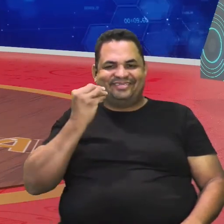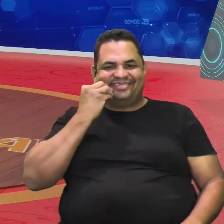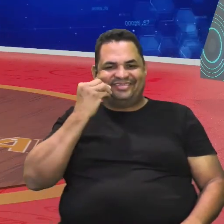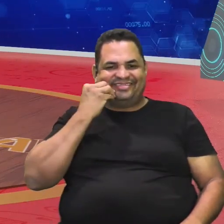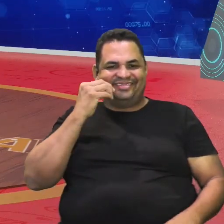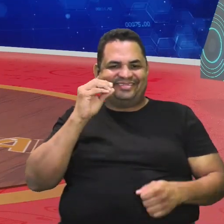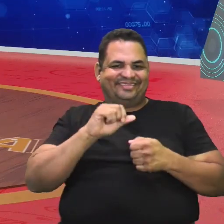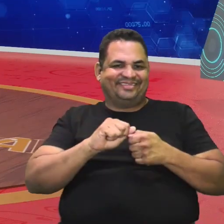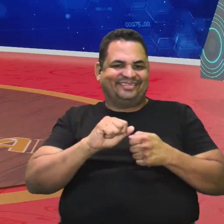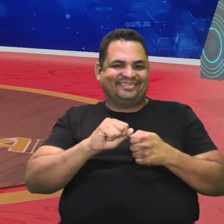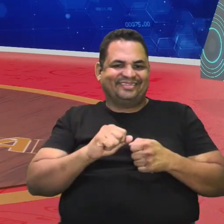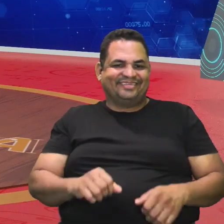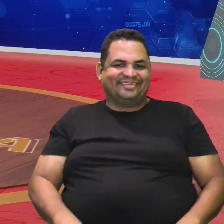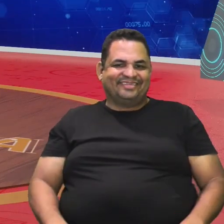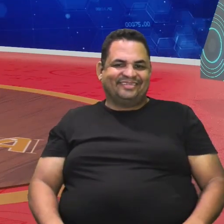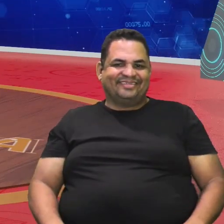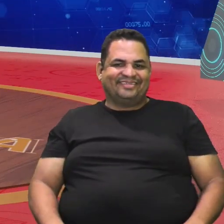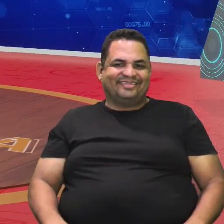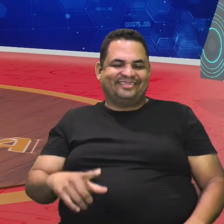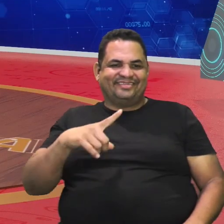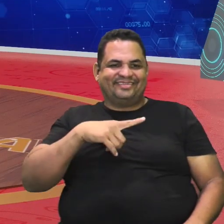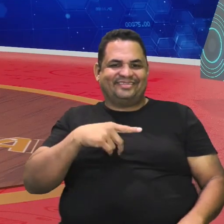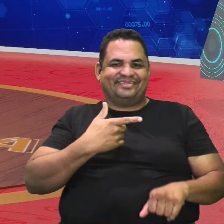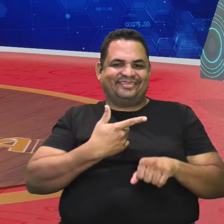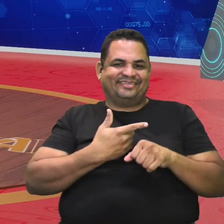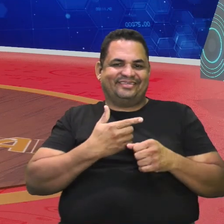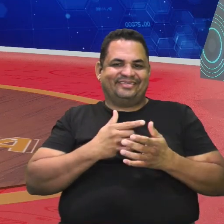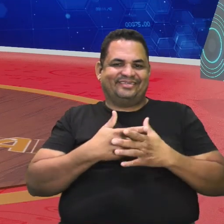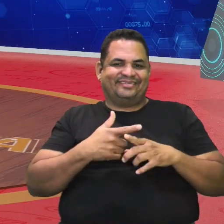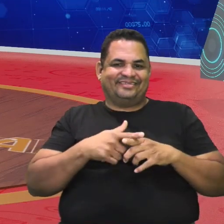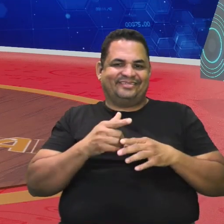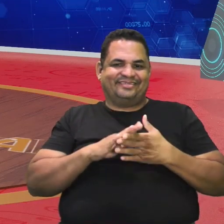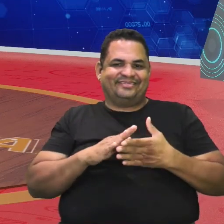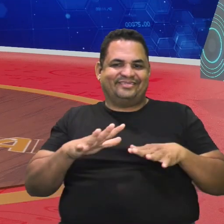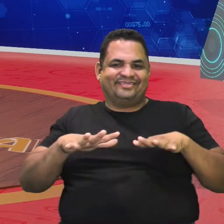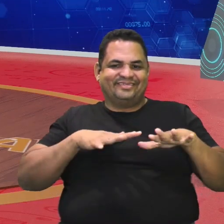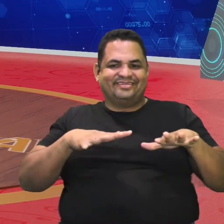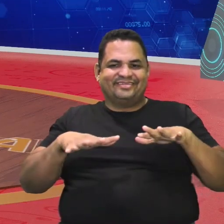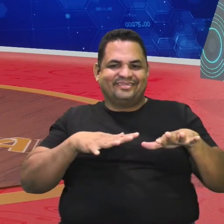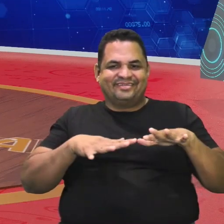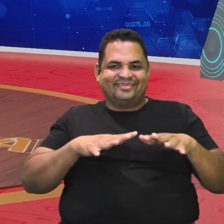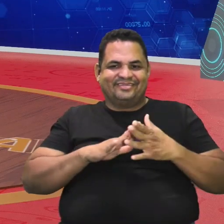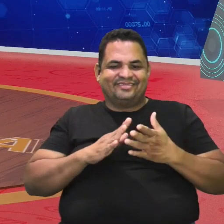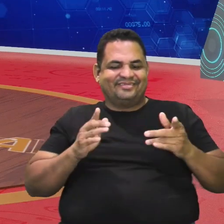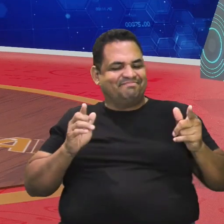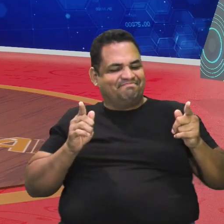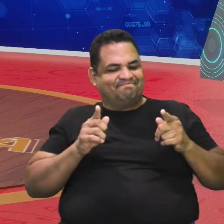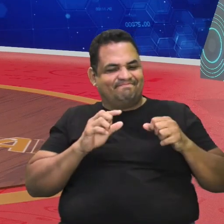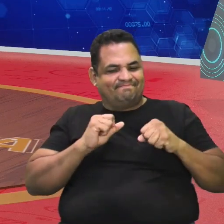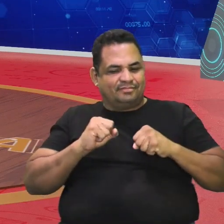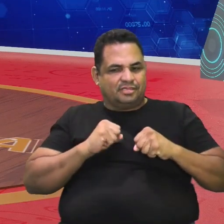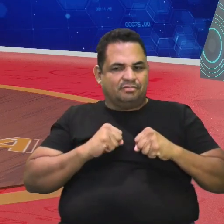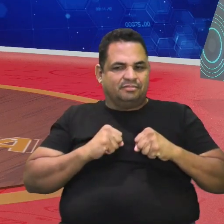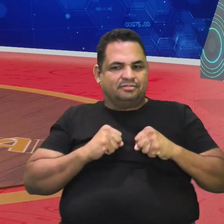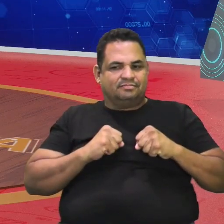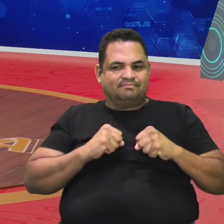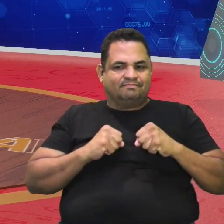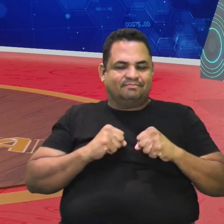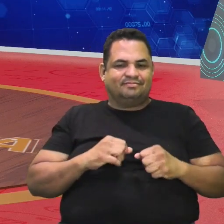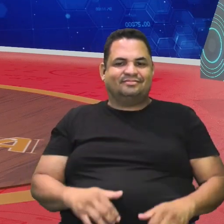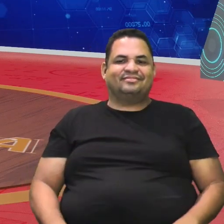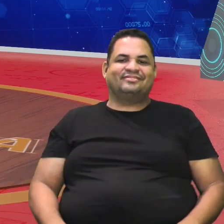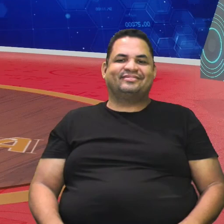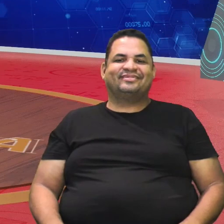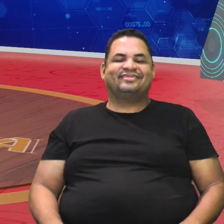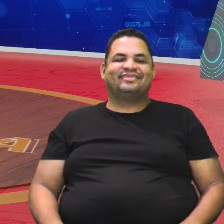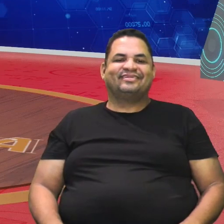tenta? Eu tenho um problema sério com movimentos. Então, movimentos mais curtos. Eu sei que o braço aqui, vai para um lado e o negócio vai